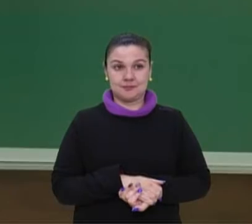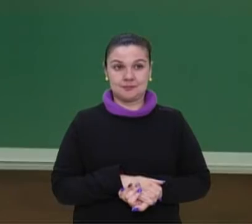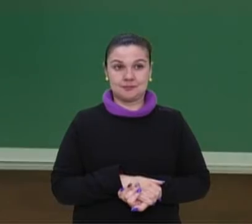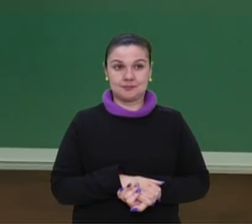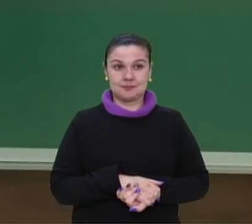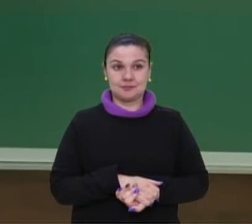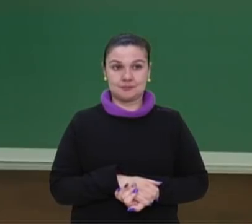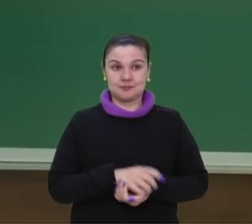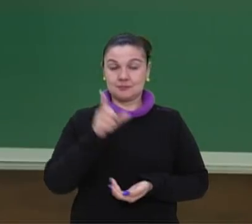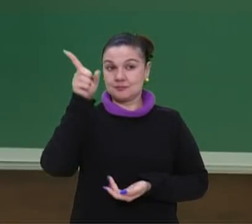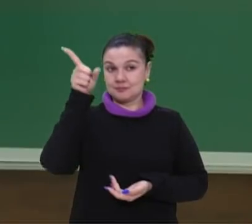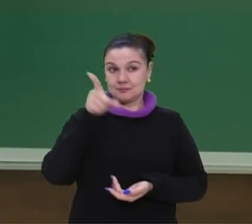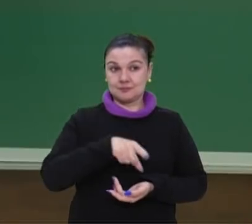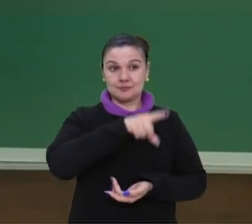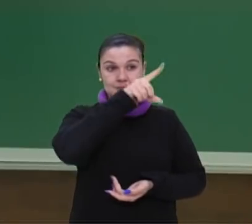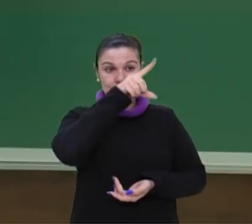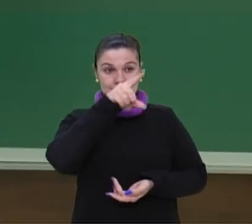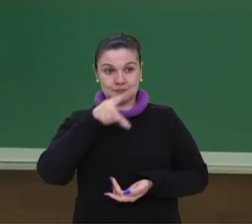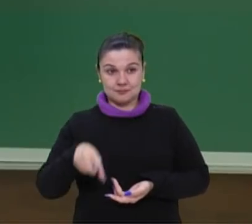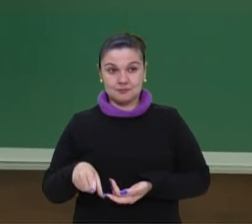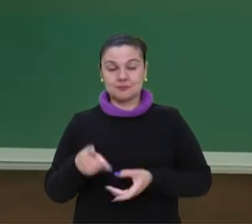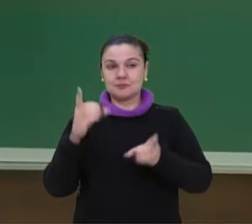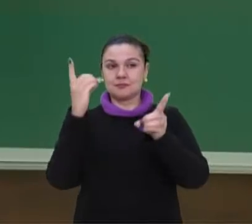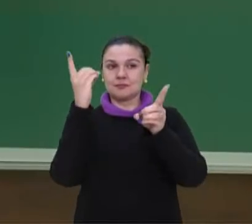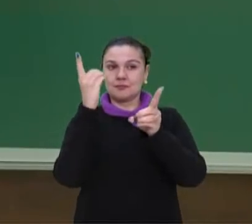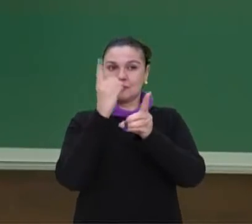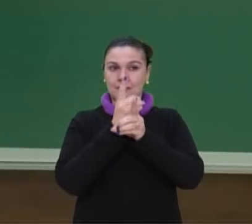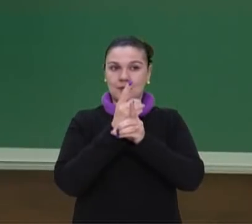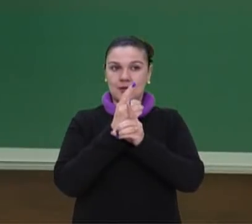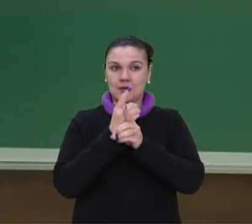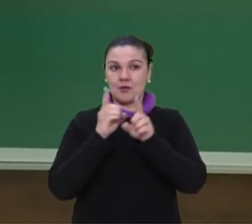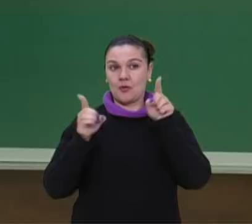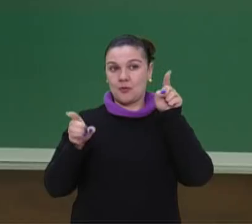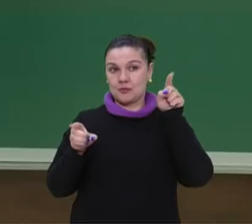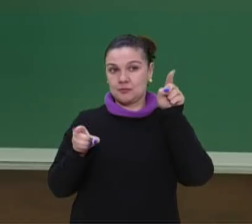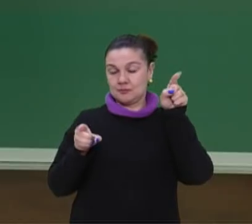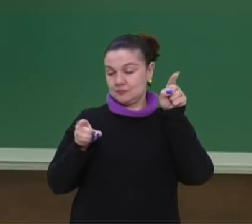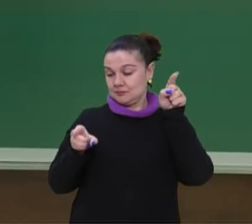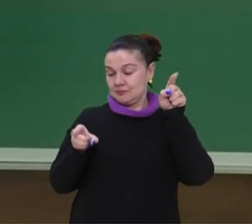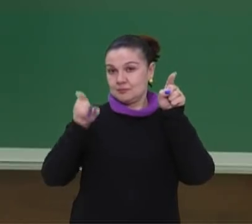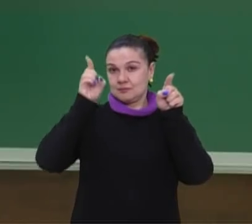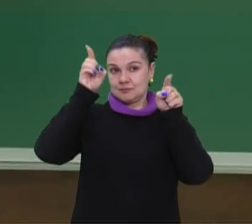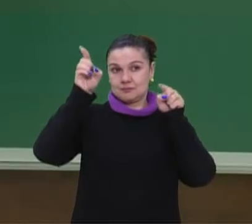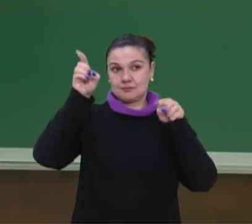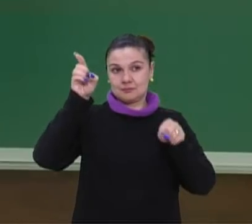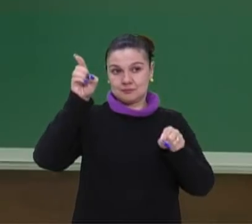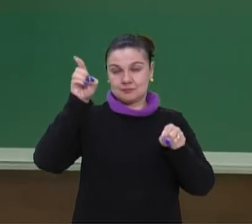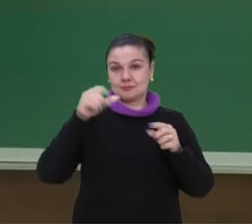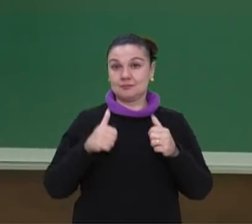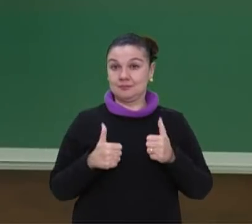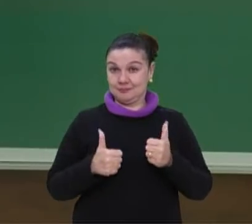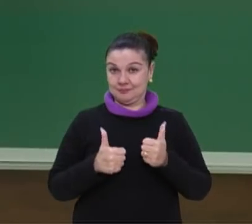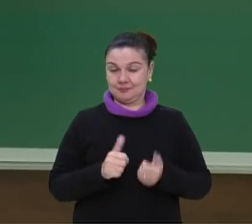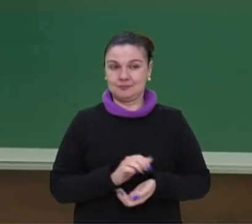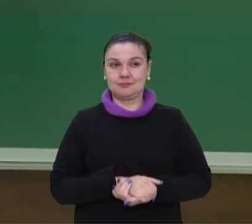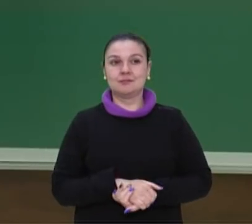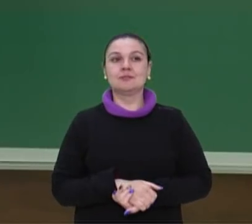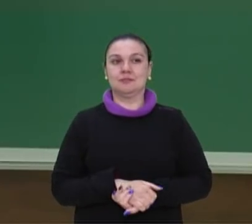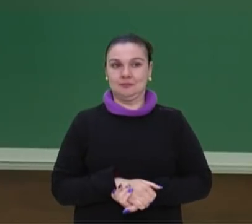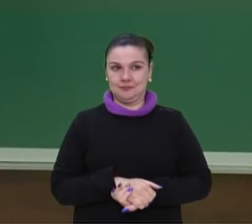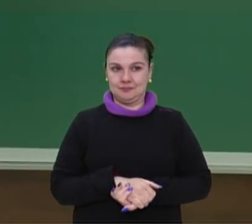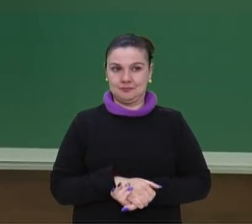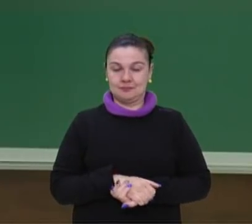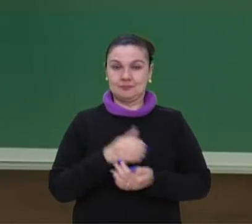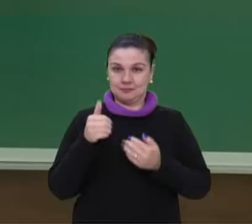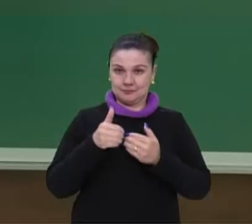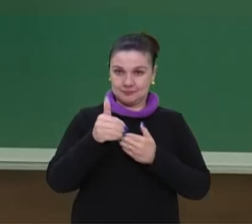nós temos os vértices, que são o encontro de 2 lados. Então, 1, 2, 3, 4 vértices.